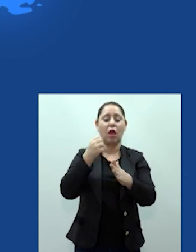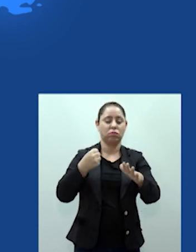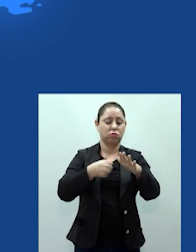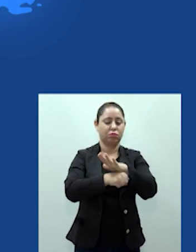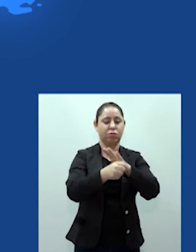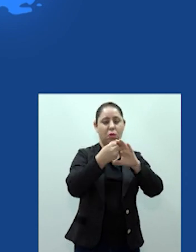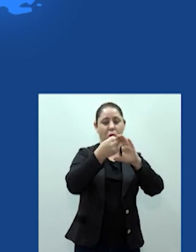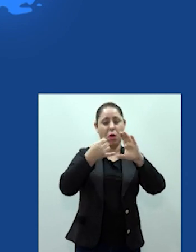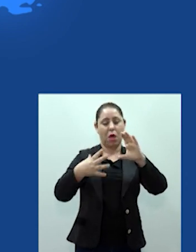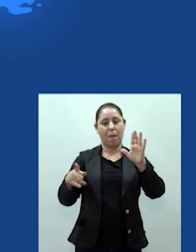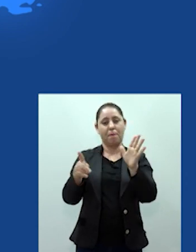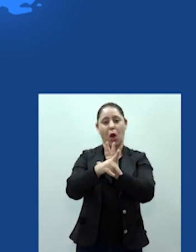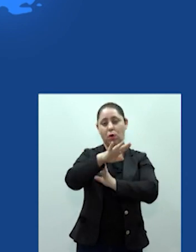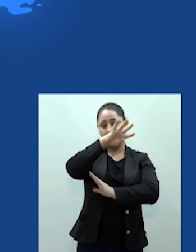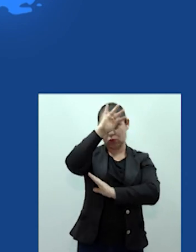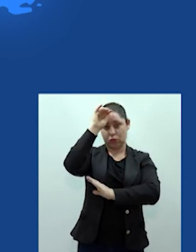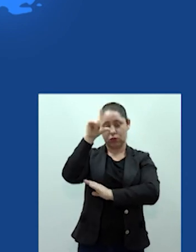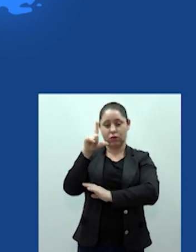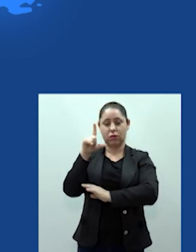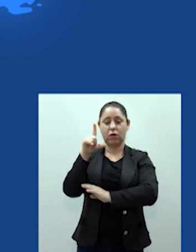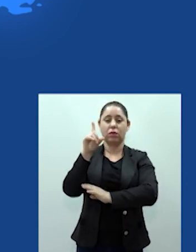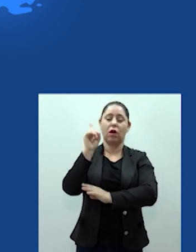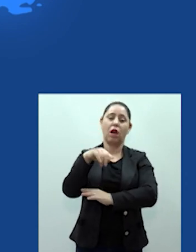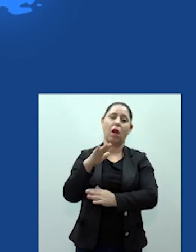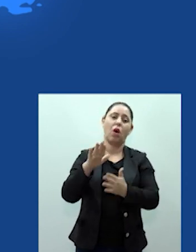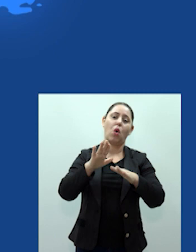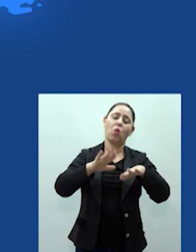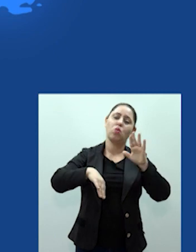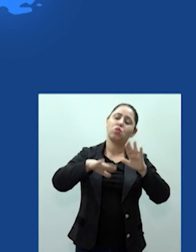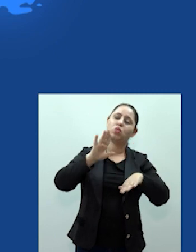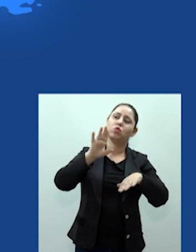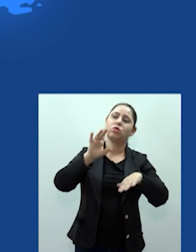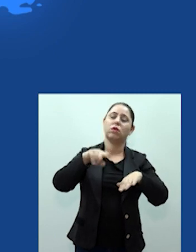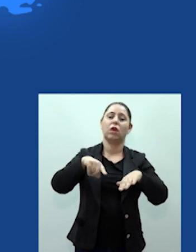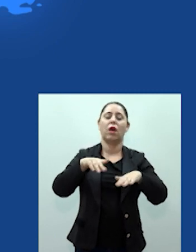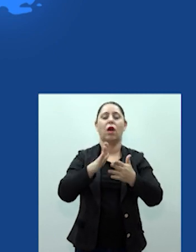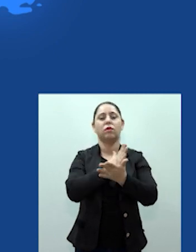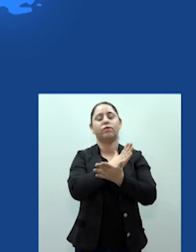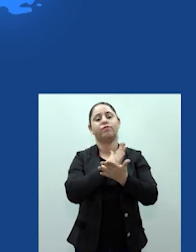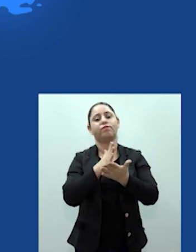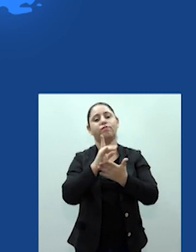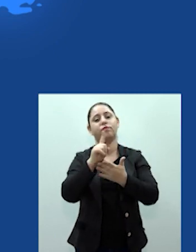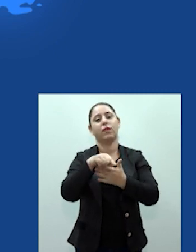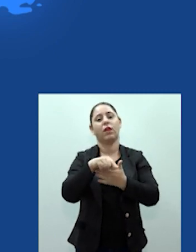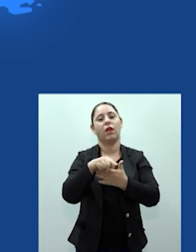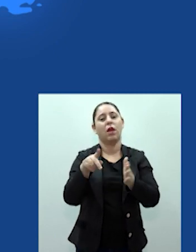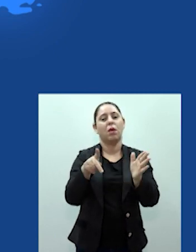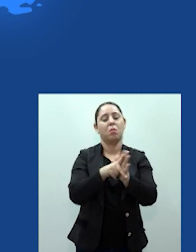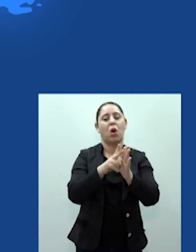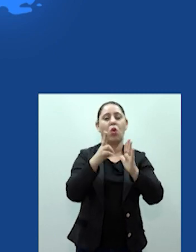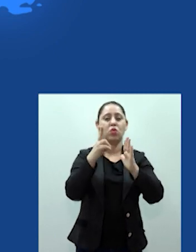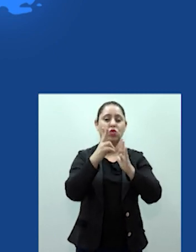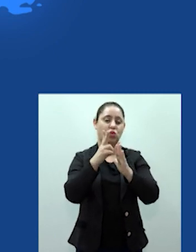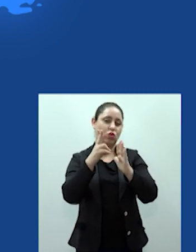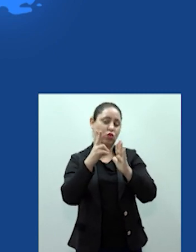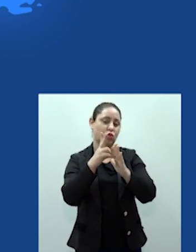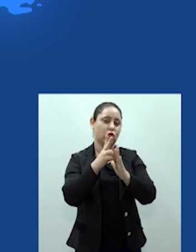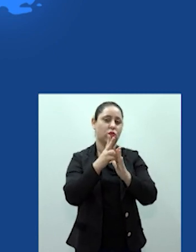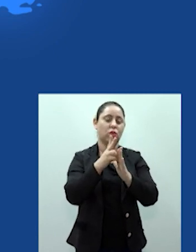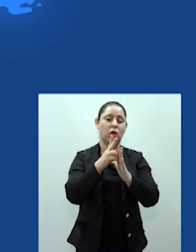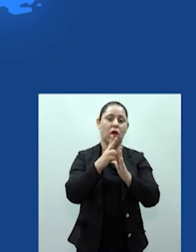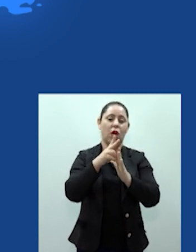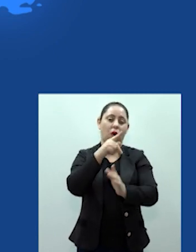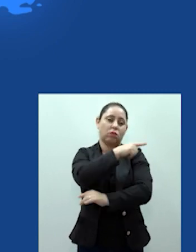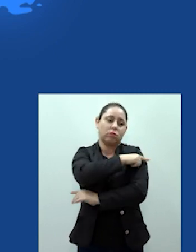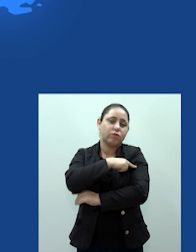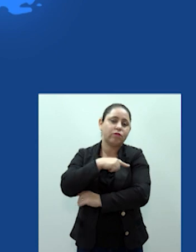colocava características aqui do estado, tanto de alguma vertente assim indígena, Caduel e tudo